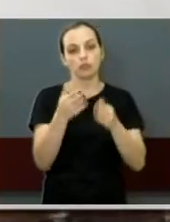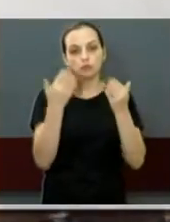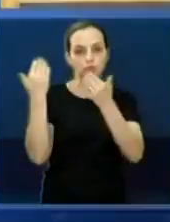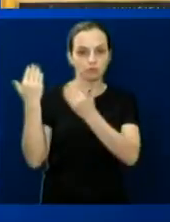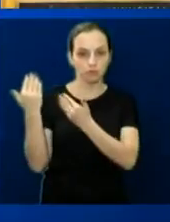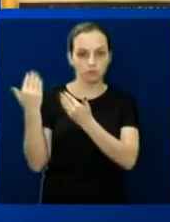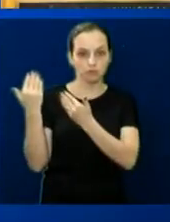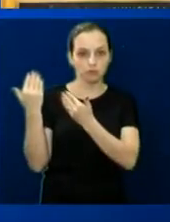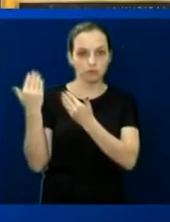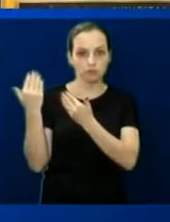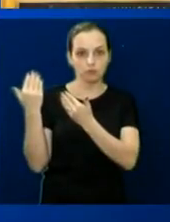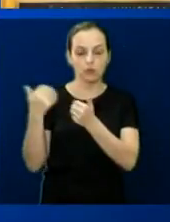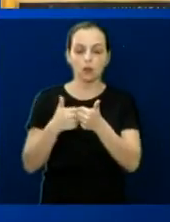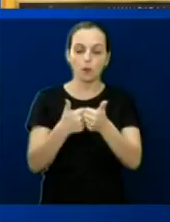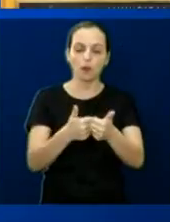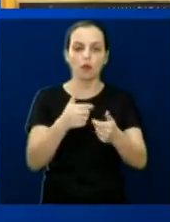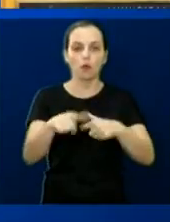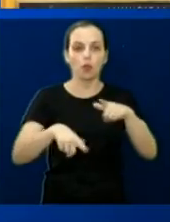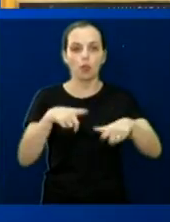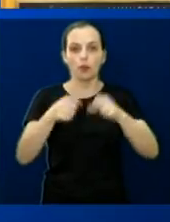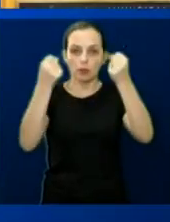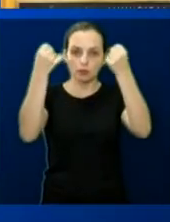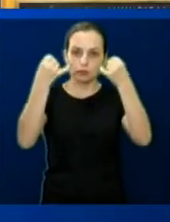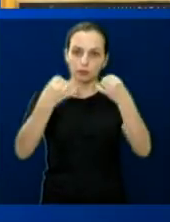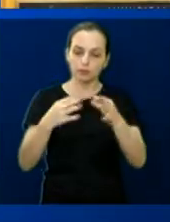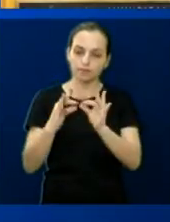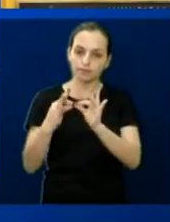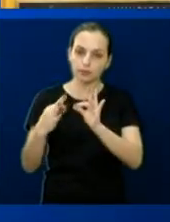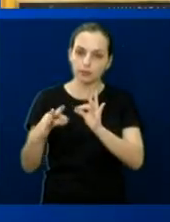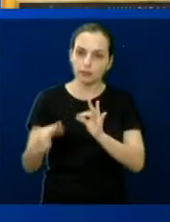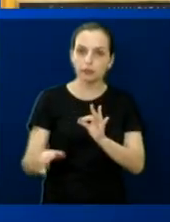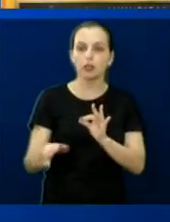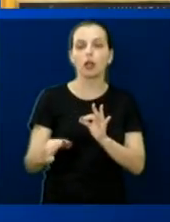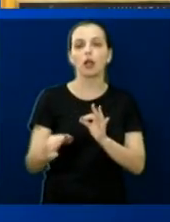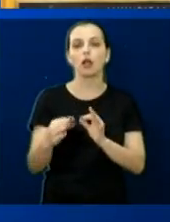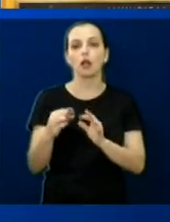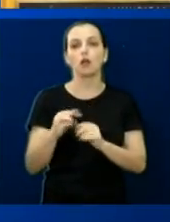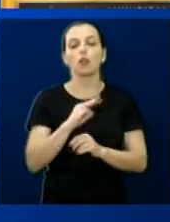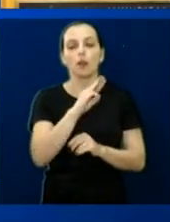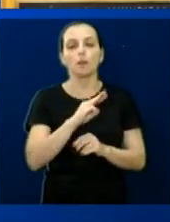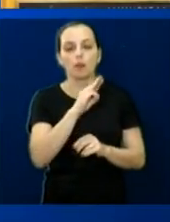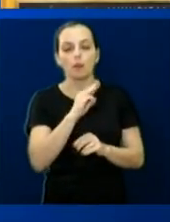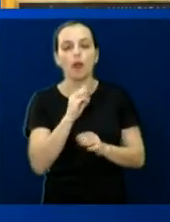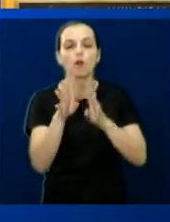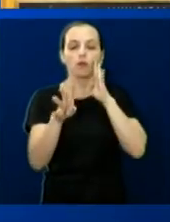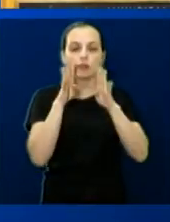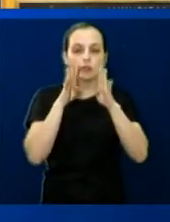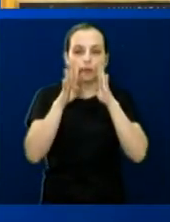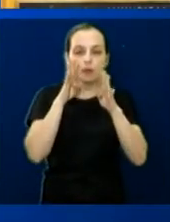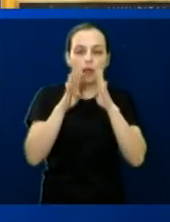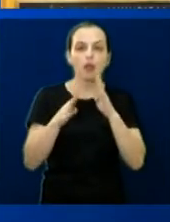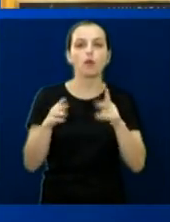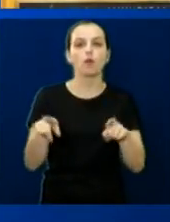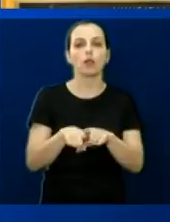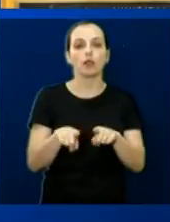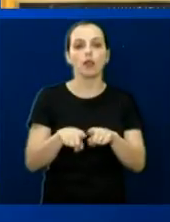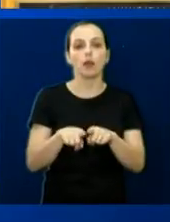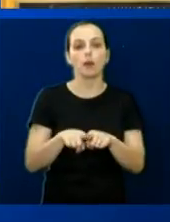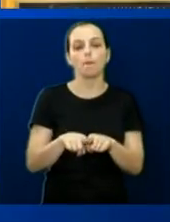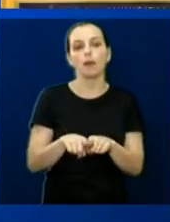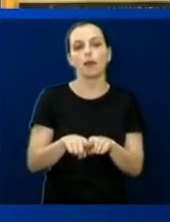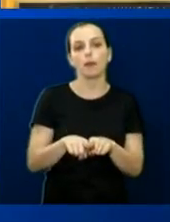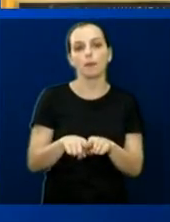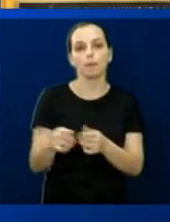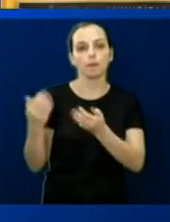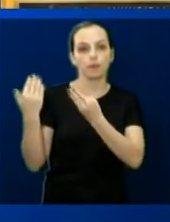acompanhar todos os trabalhos, tudo detalhado no nosso site, também no nosso Facebook, no nosso Twitter. E aí está o WhatsApp do mandato. Para